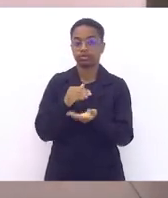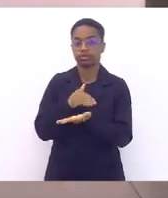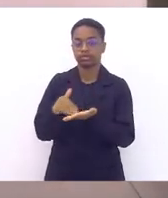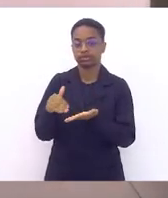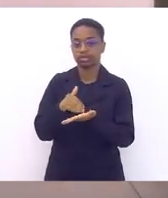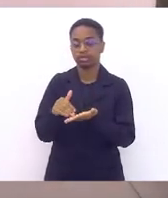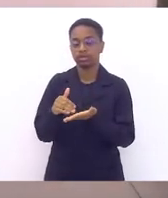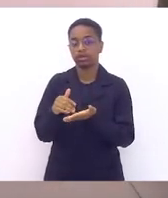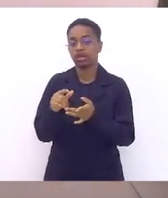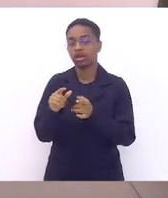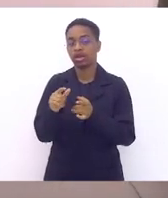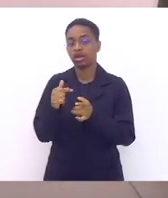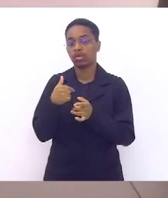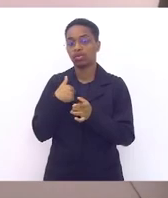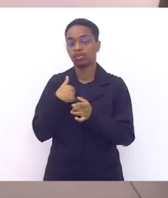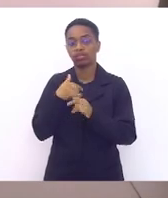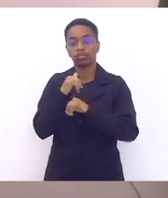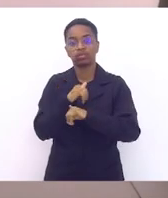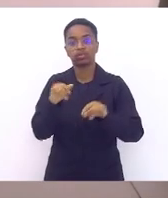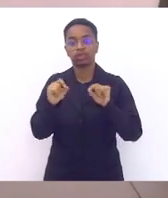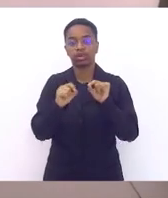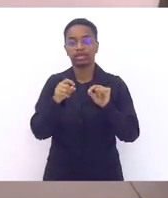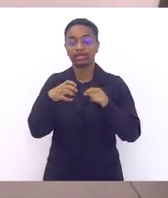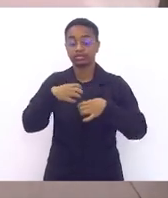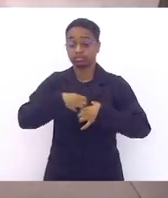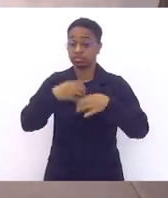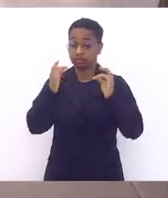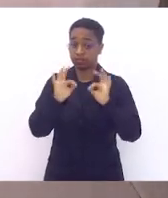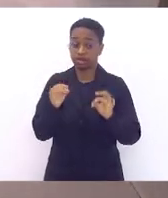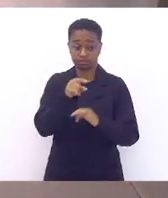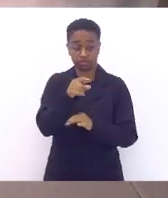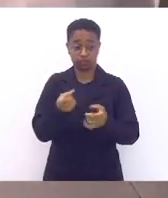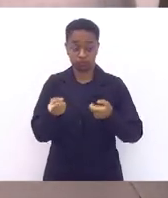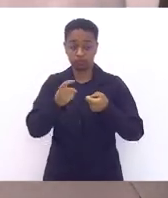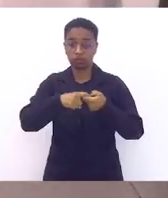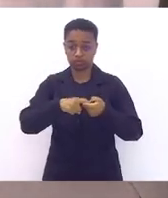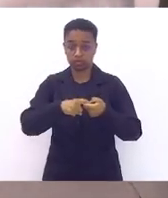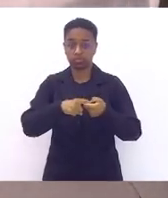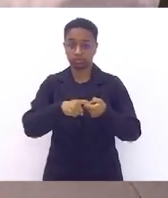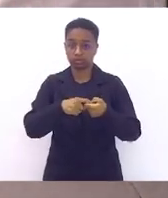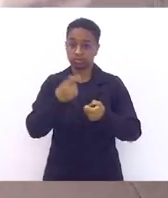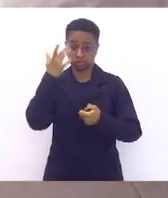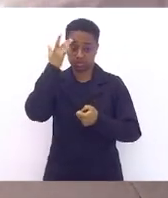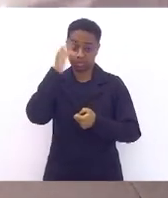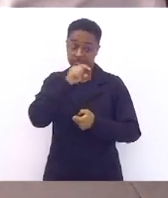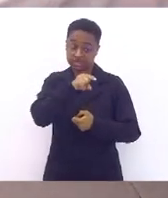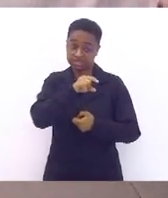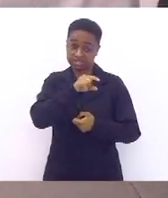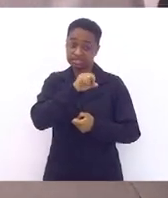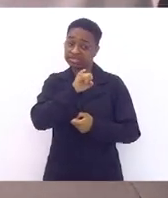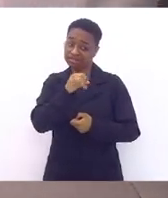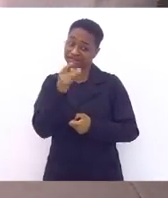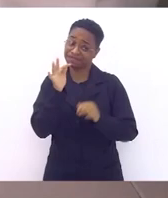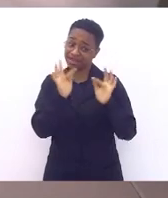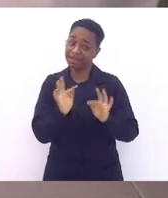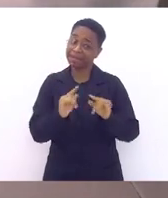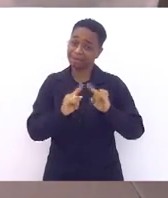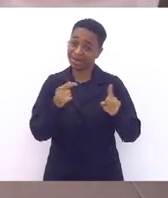lhe dizer, doutor Mário, que fiquei muito feliz com o seu retorno, tá? Não sei se o senhor ficou feliz, mas eu fiquei muito